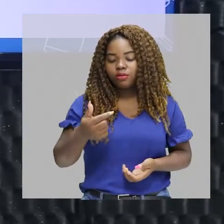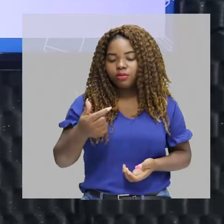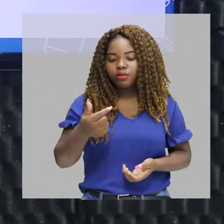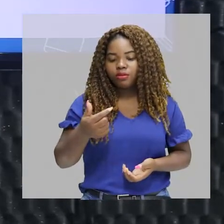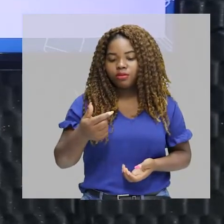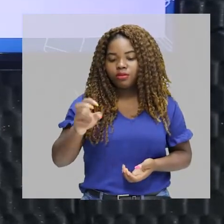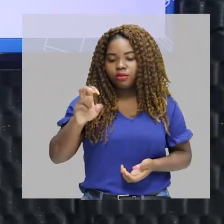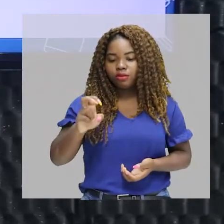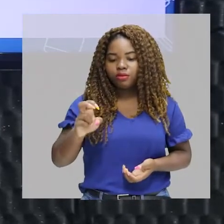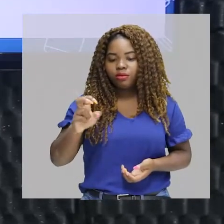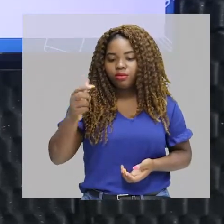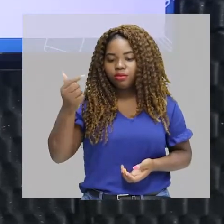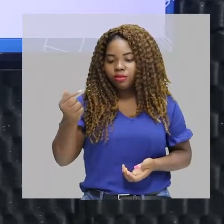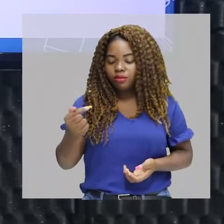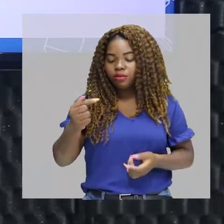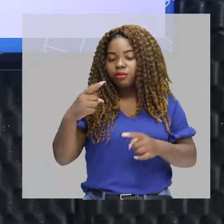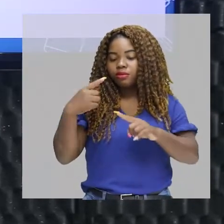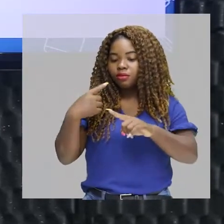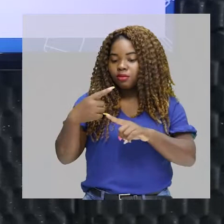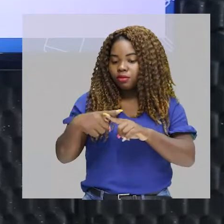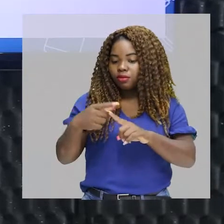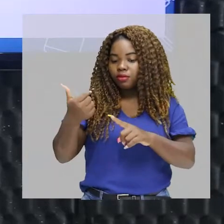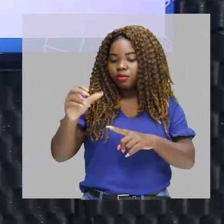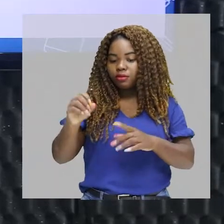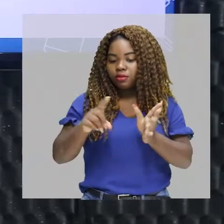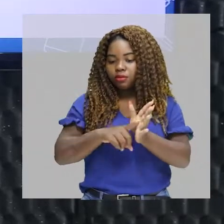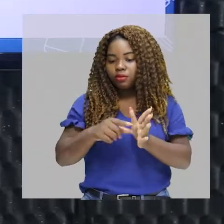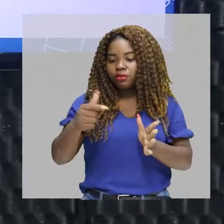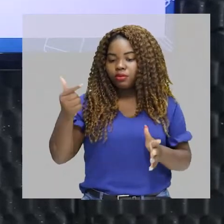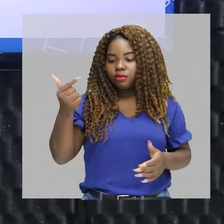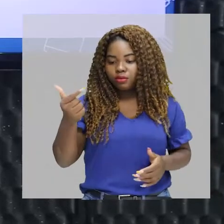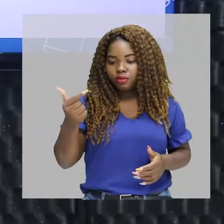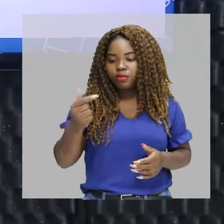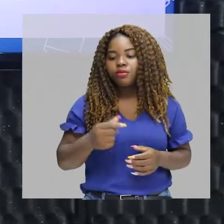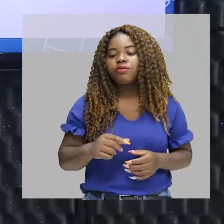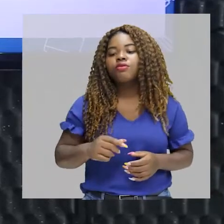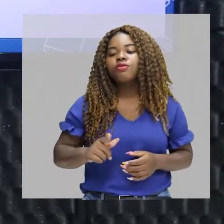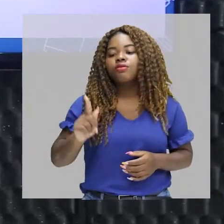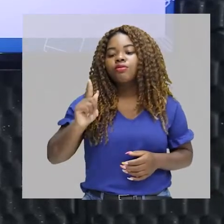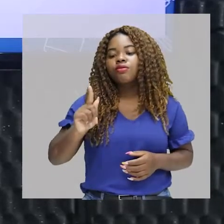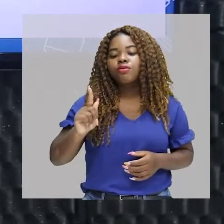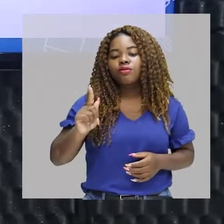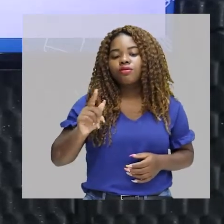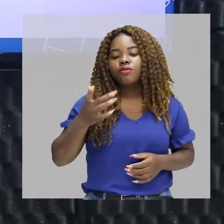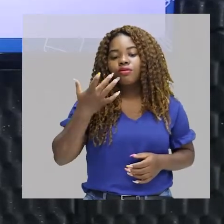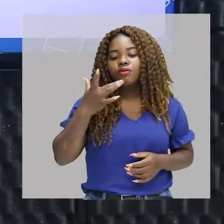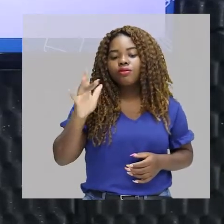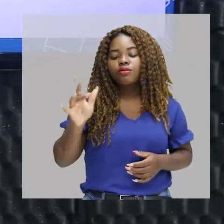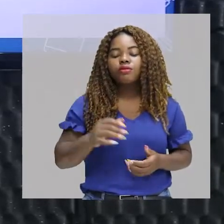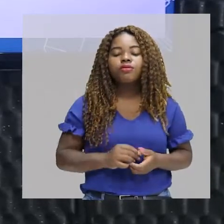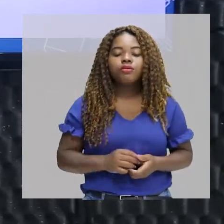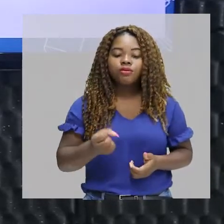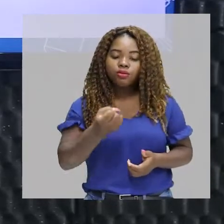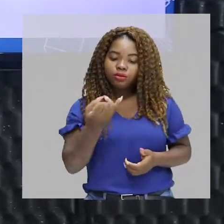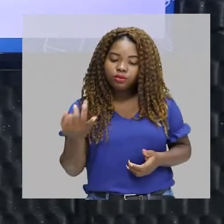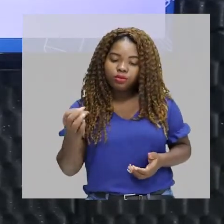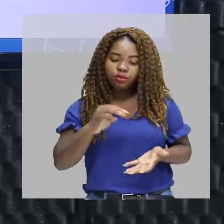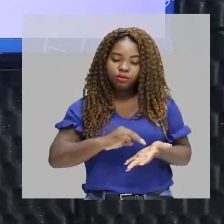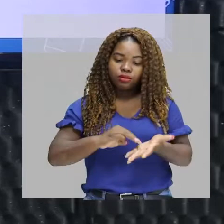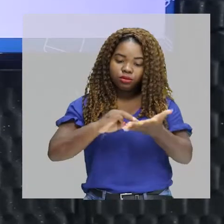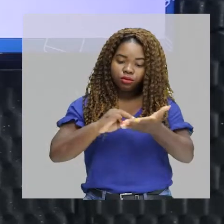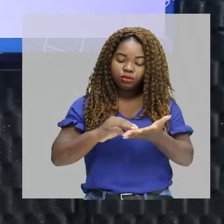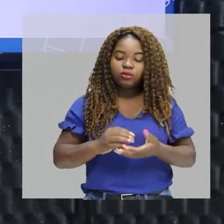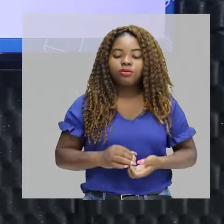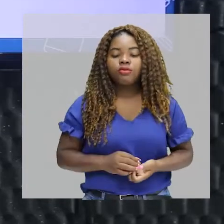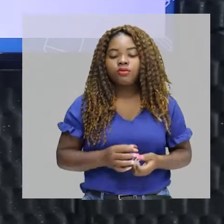6,57 vezes 10 a menos 2 gramas de ouro. Então, essa é a quantidade em massa equivalente à